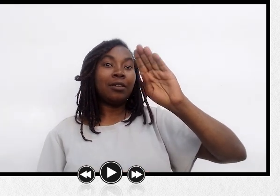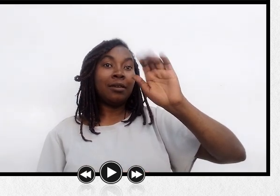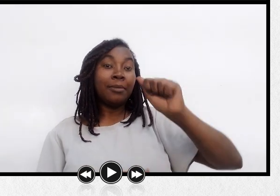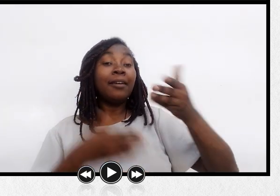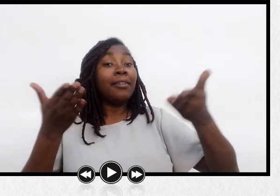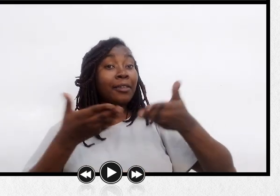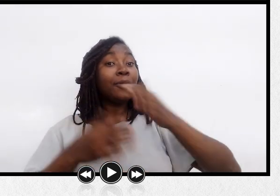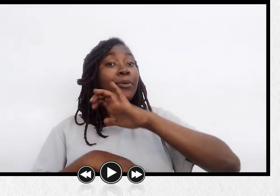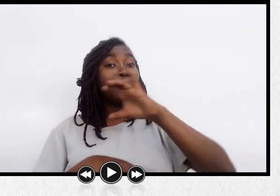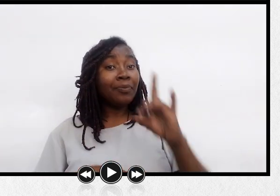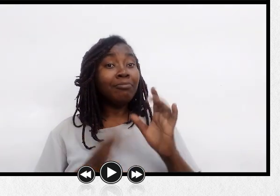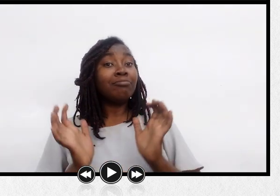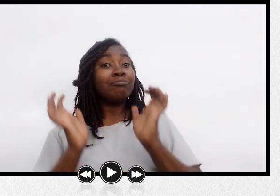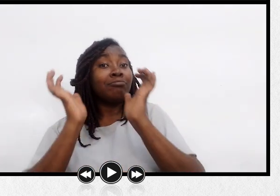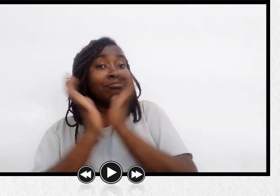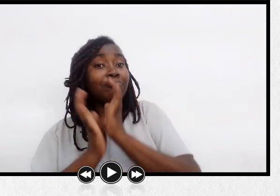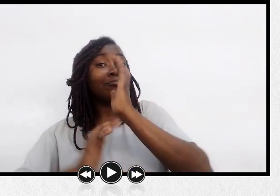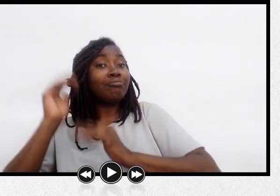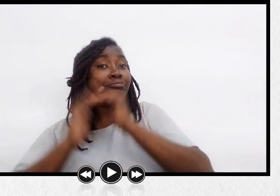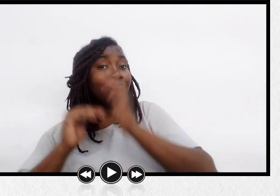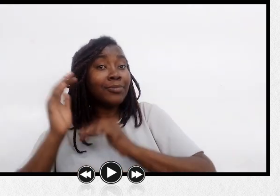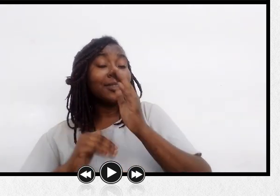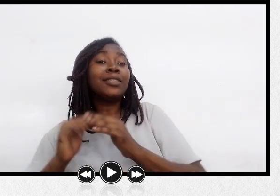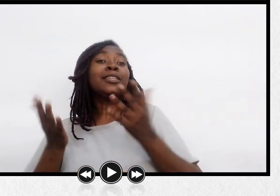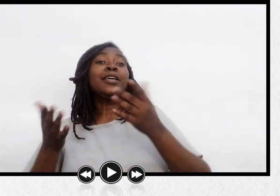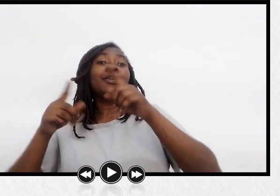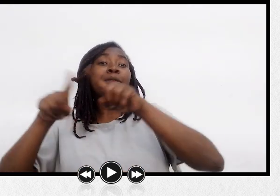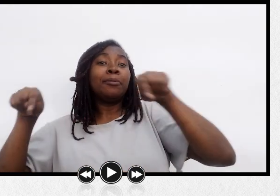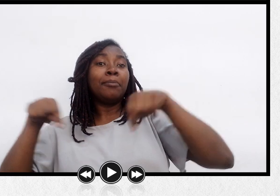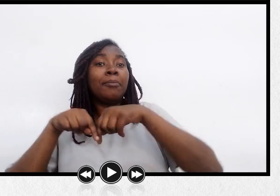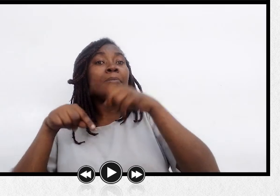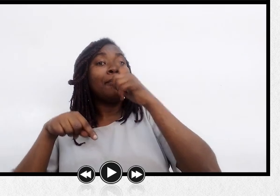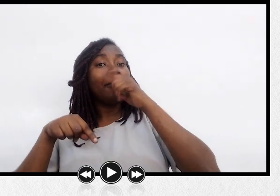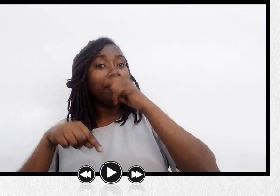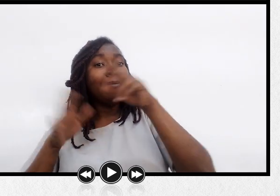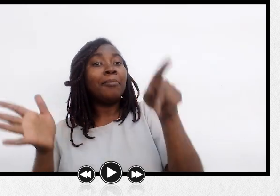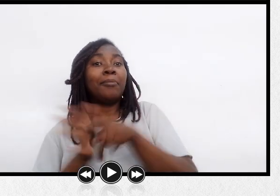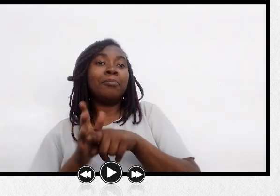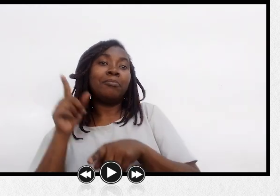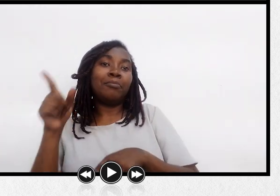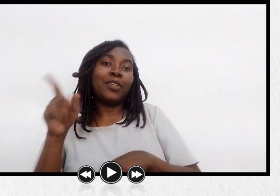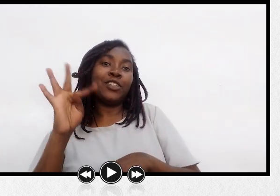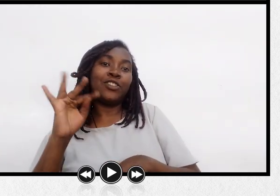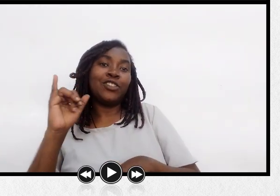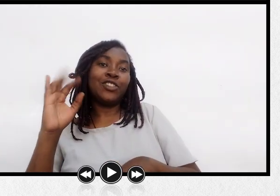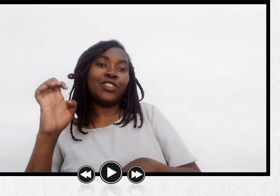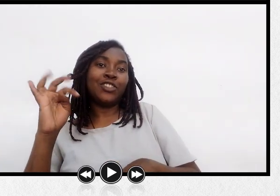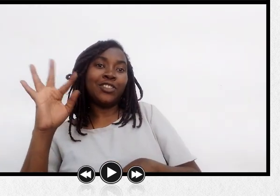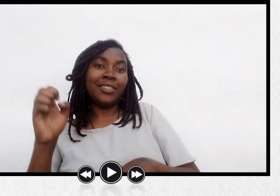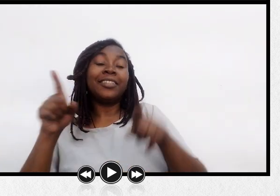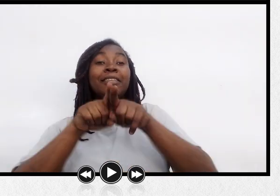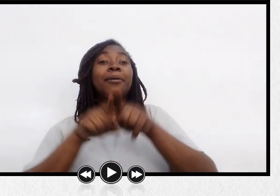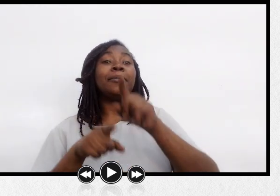Técnica de Saneamento do Comitê de Bacias Hidrográficas do Sorocaba e do Médio Tietê, e coordena a Câmara Técnica de